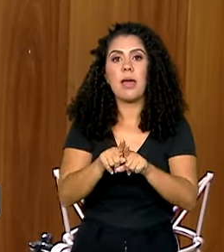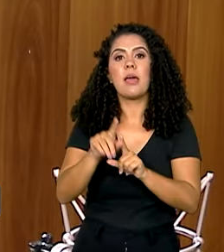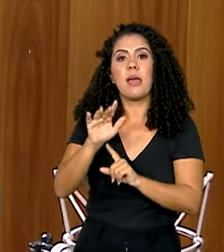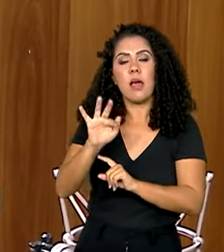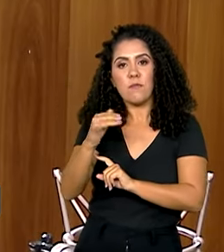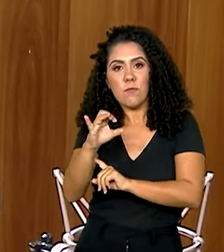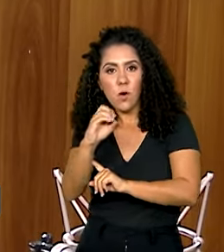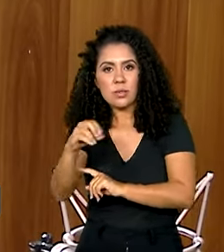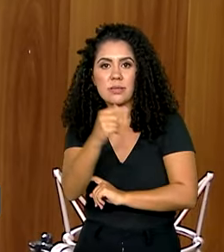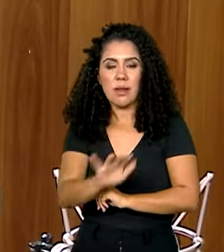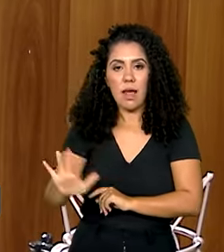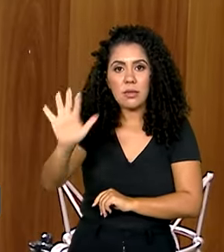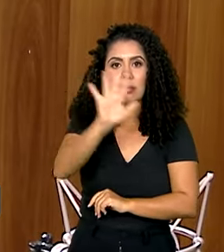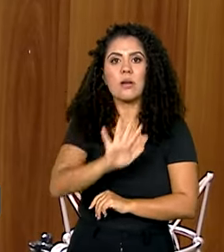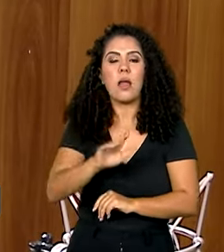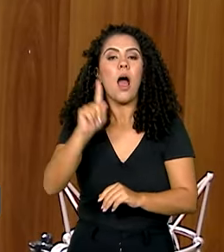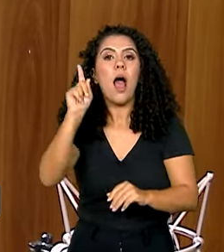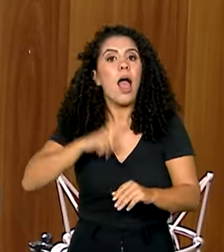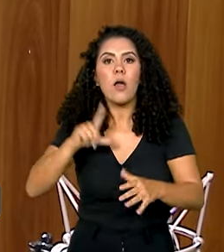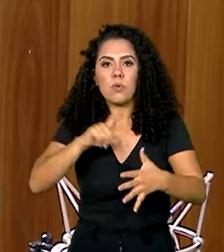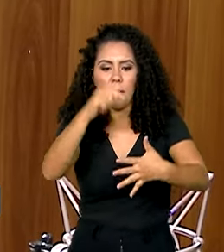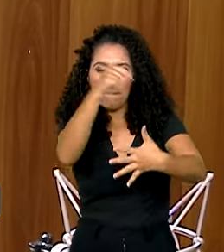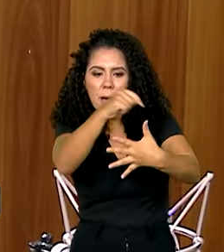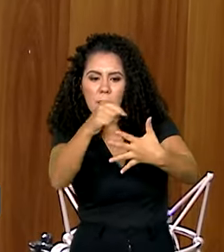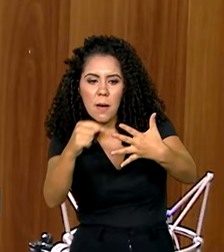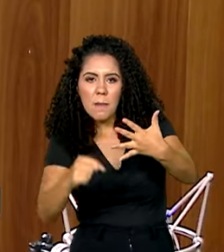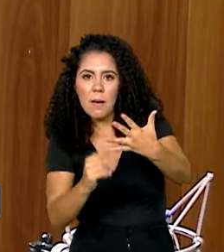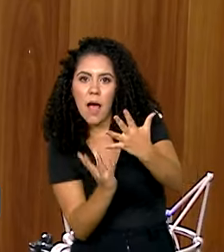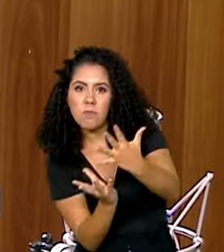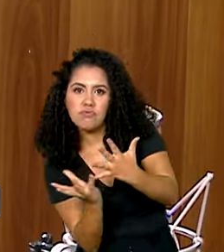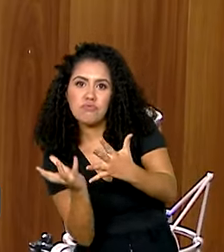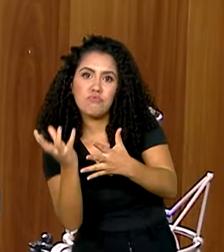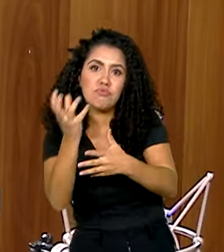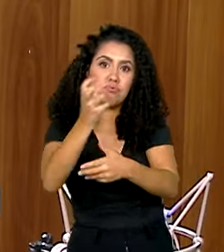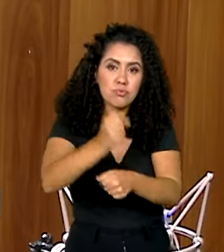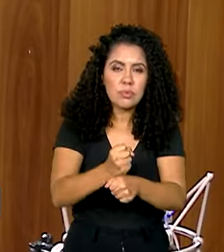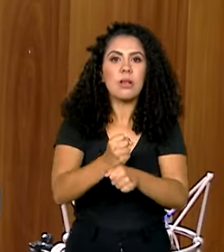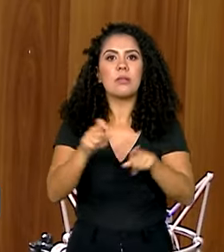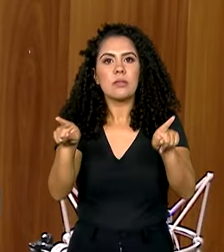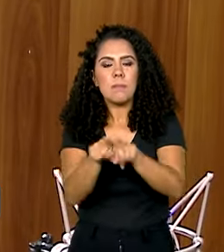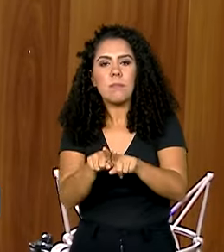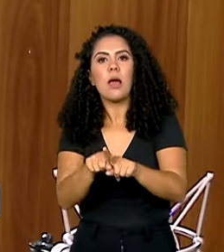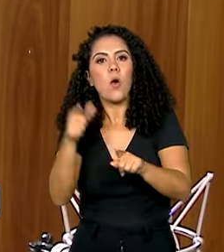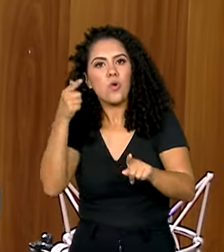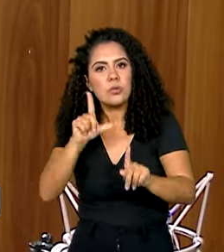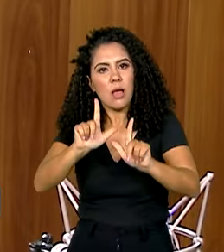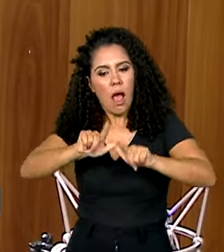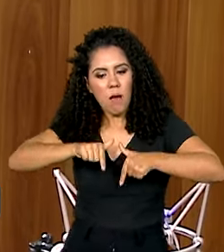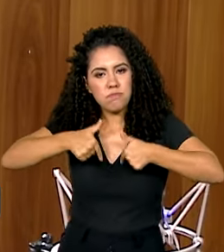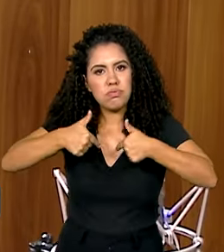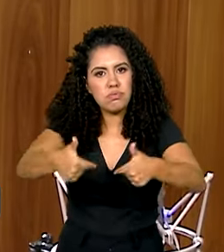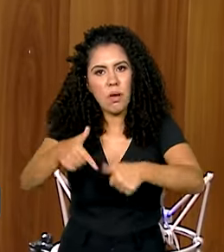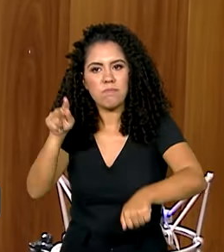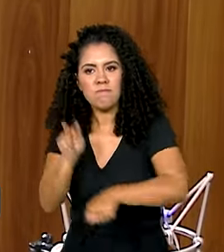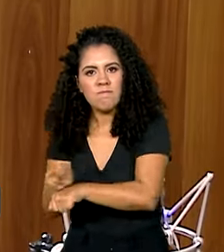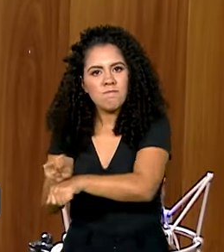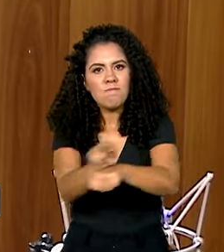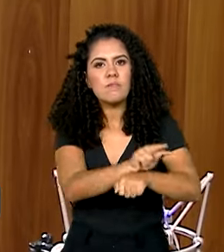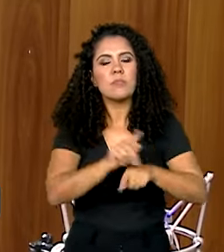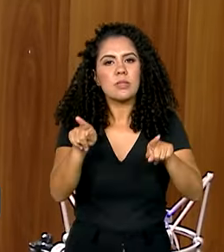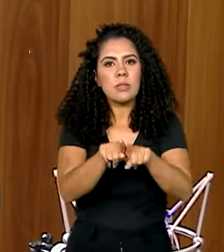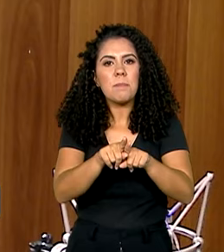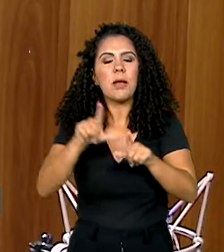desafio na segurança pública é integrar todos esses agentes para que, de forma coordenada, baseada em dados, em evidências,